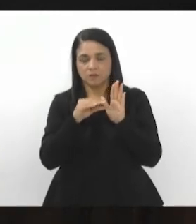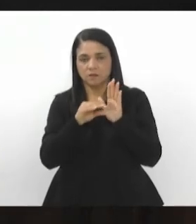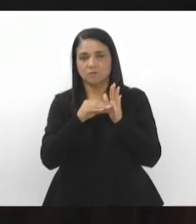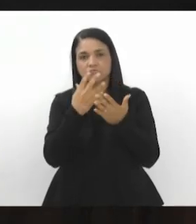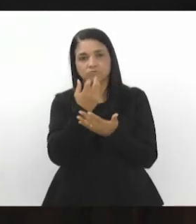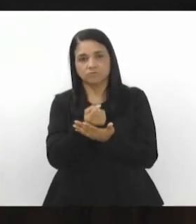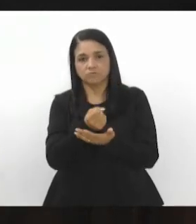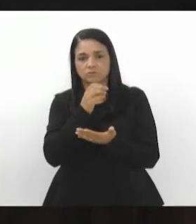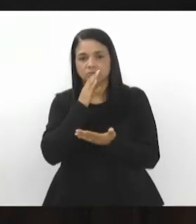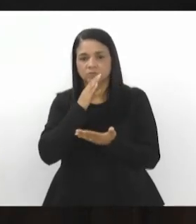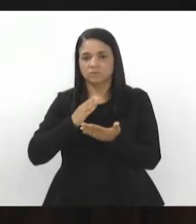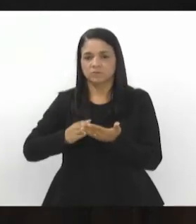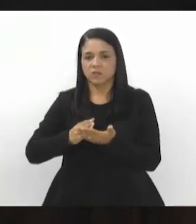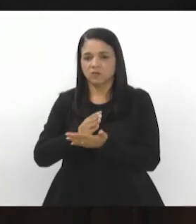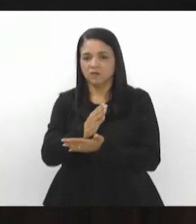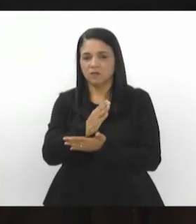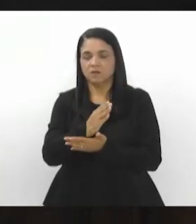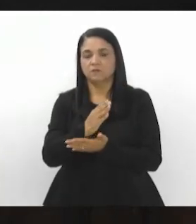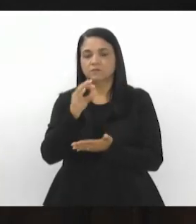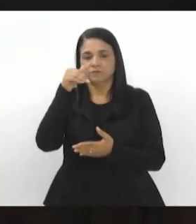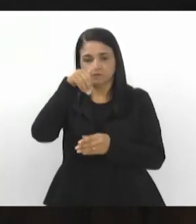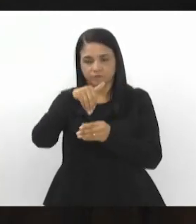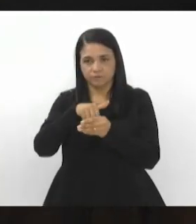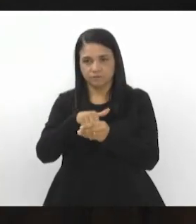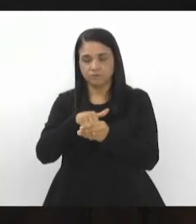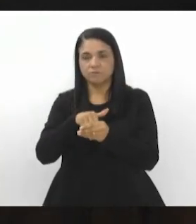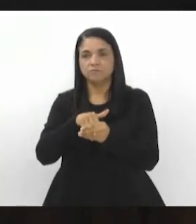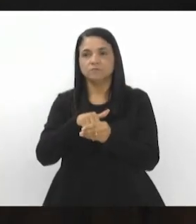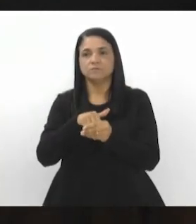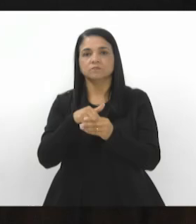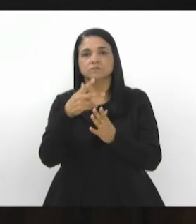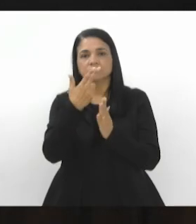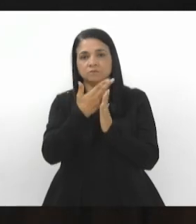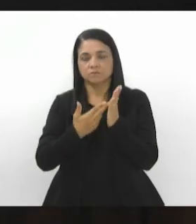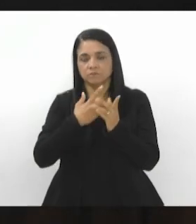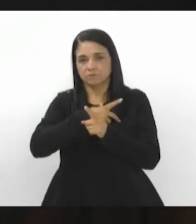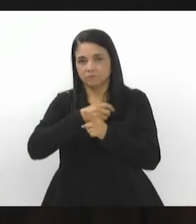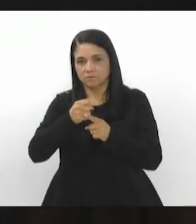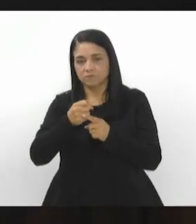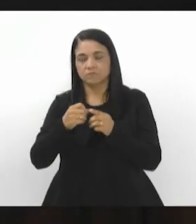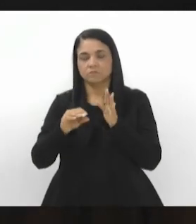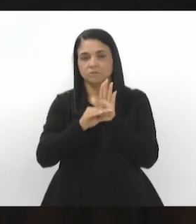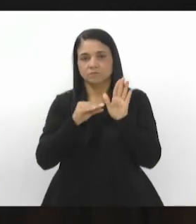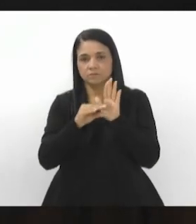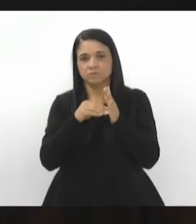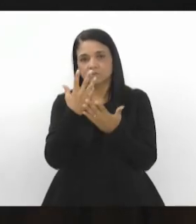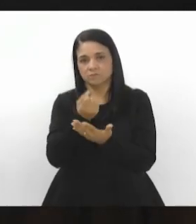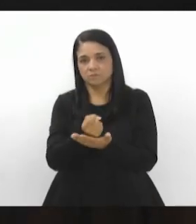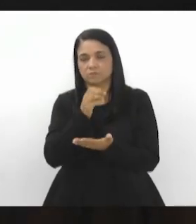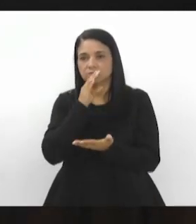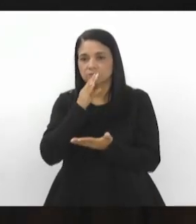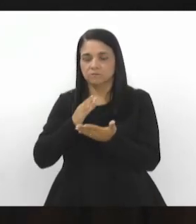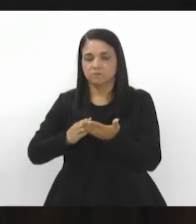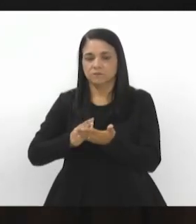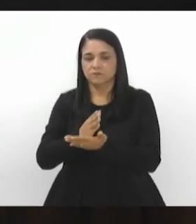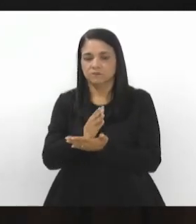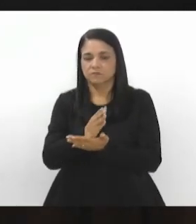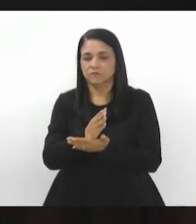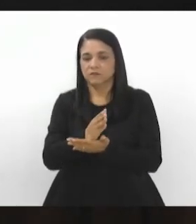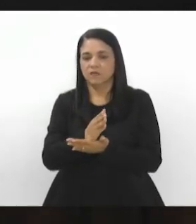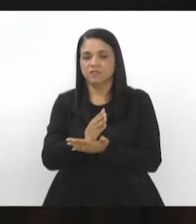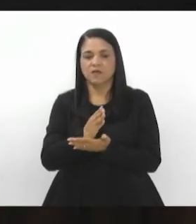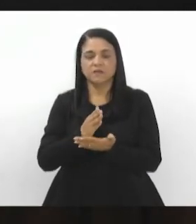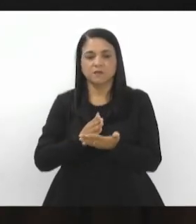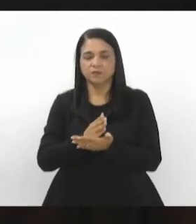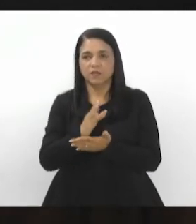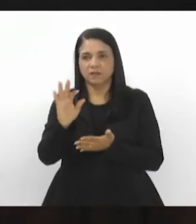permaneçam como estão. Aprovado. Em votação, a redação do vencido assim emendado. Os senhores que aprovam permaneçam como estão. Aprovado. Vai